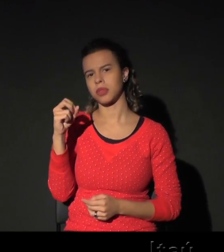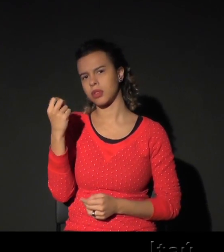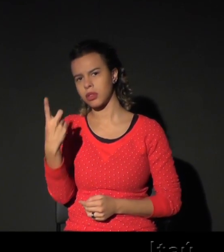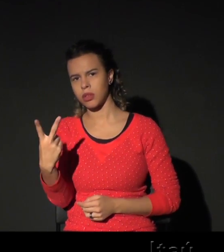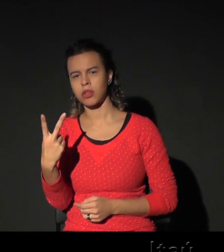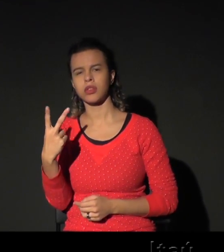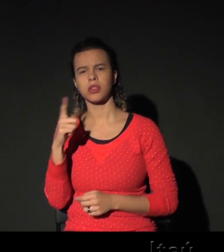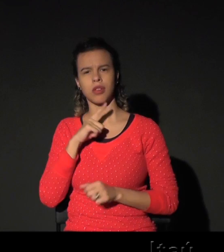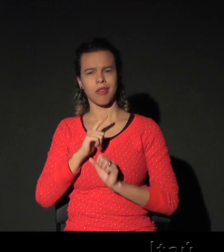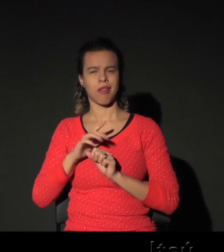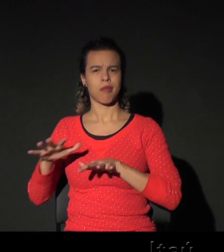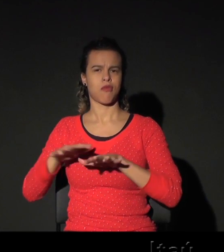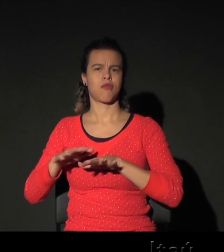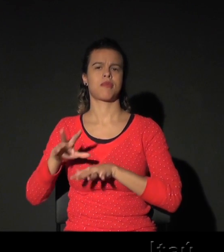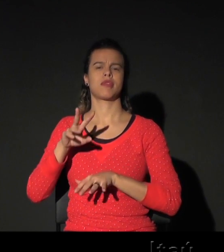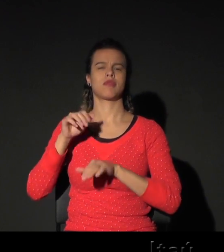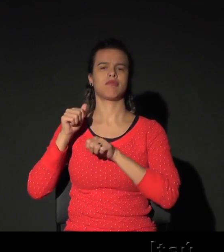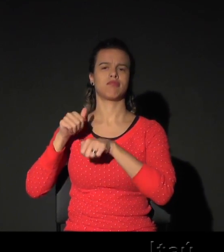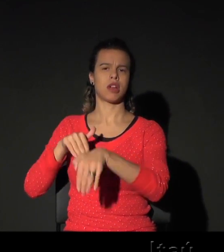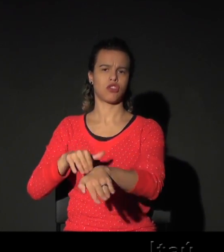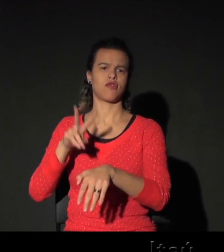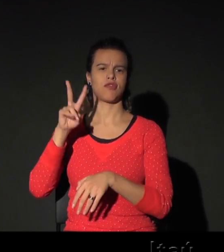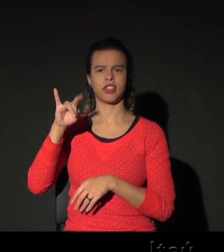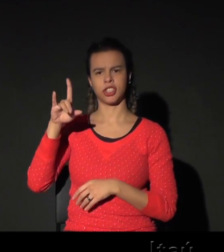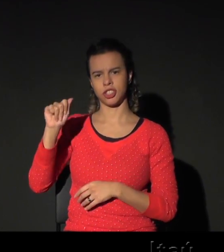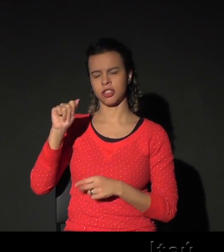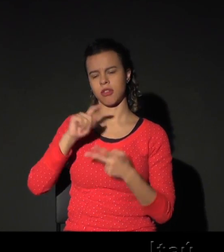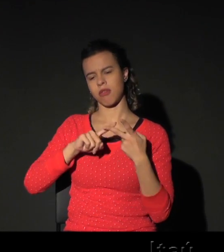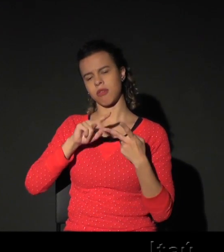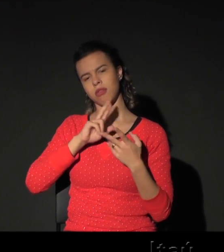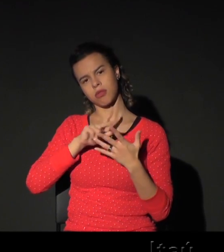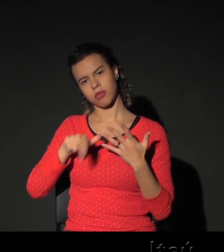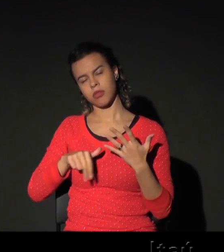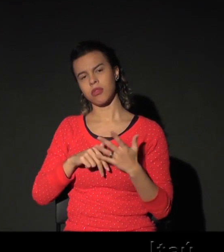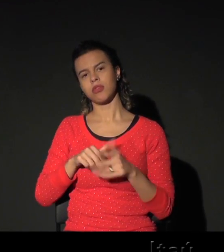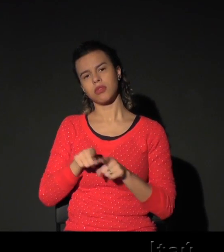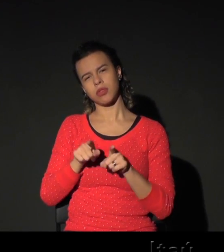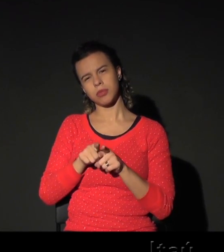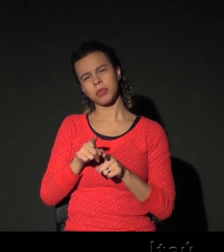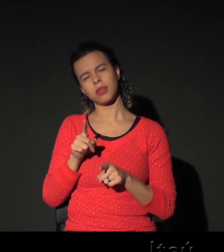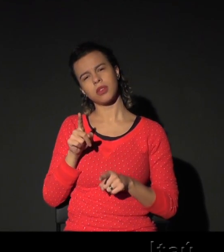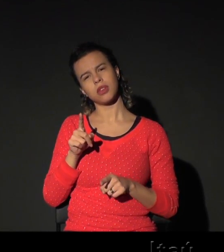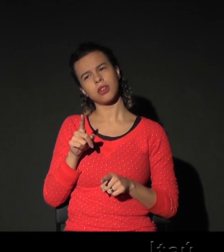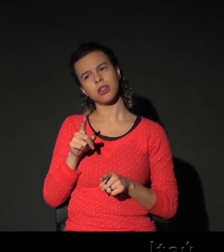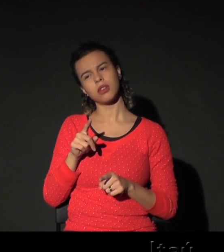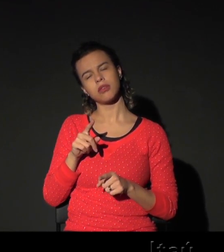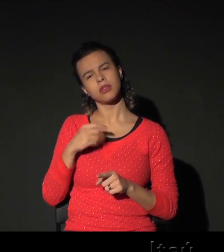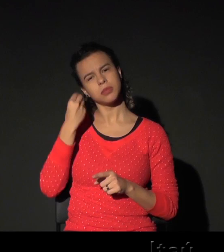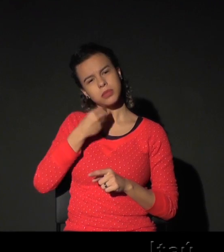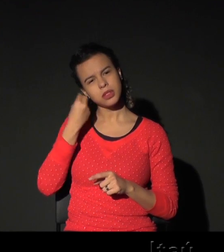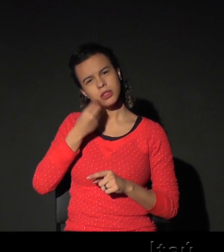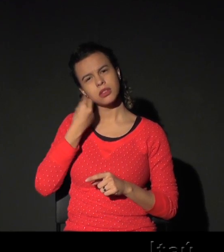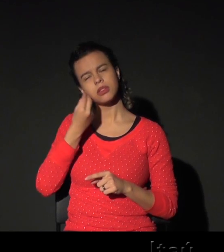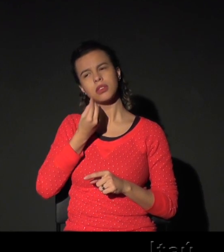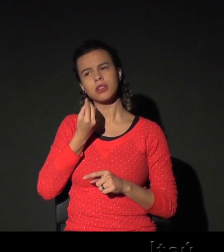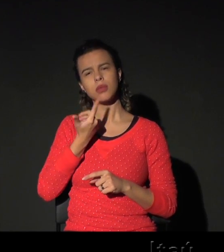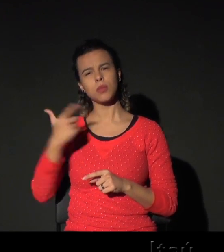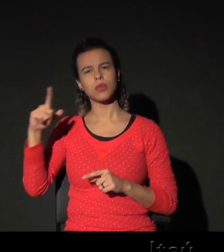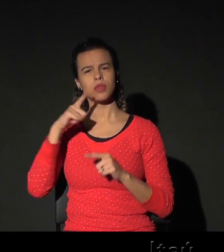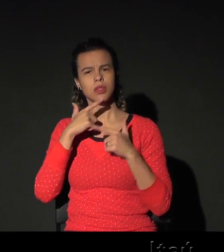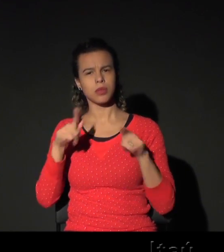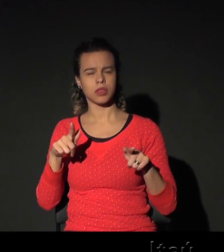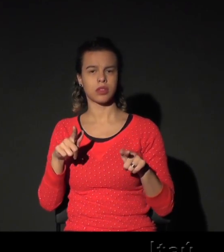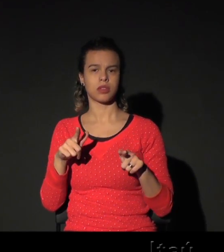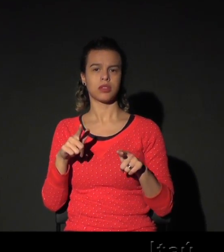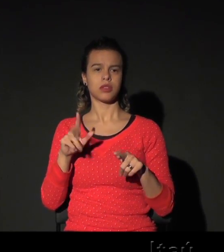né as marchas da a marcha das e outras né também eh experiências que trazem um pouco essa outra linguagem